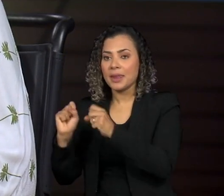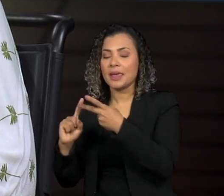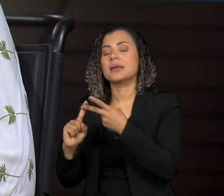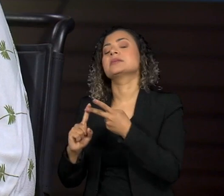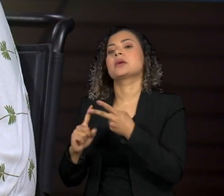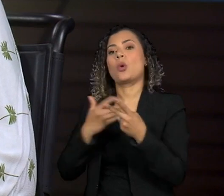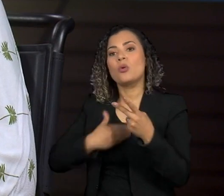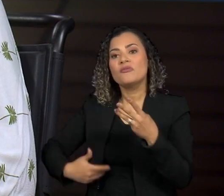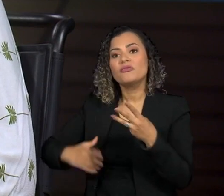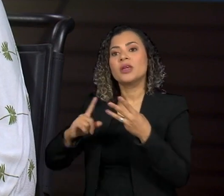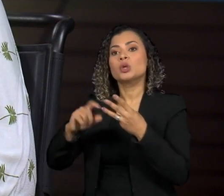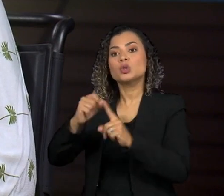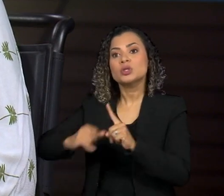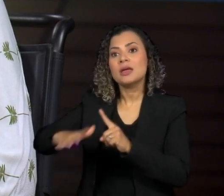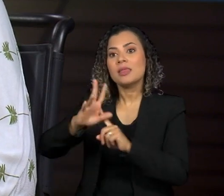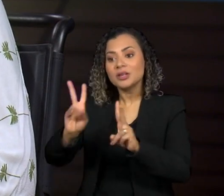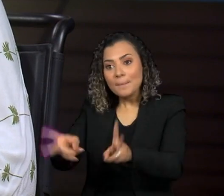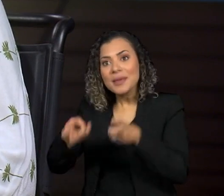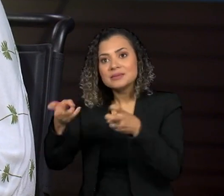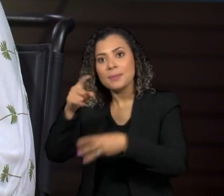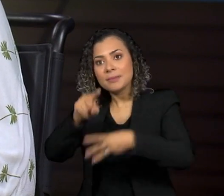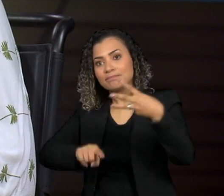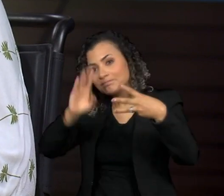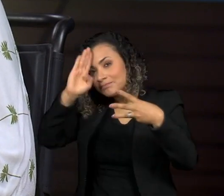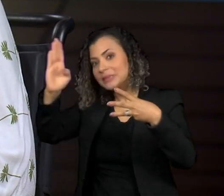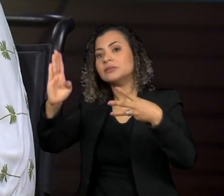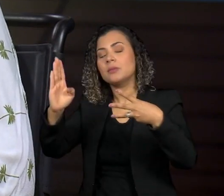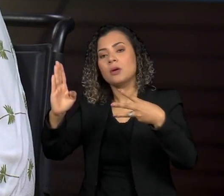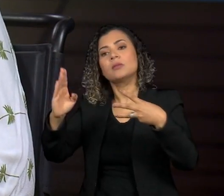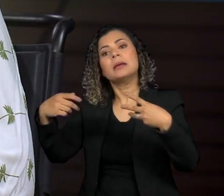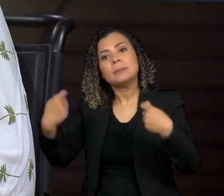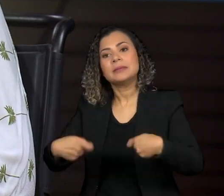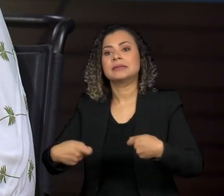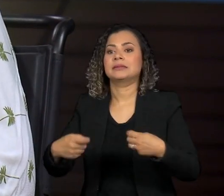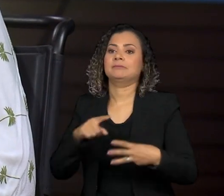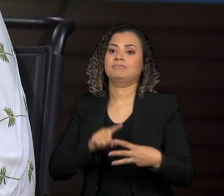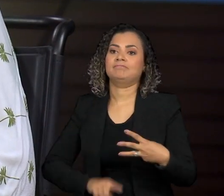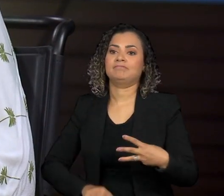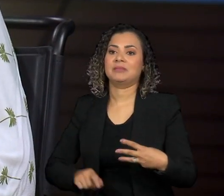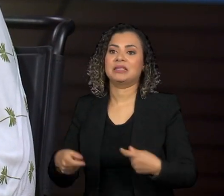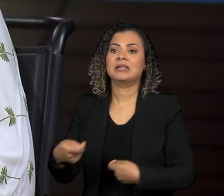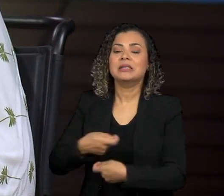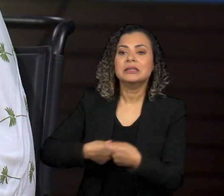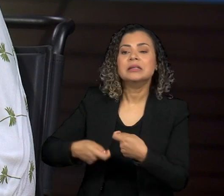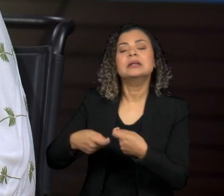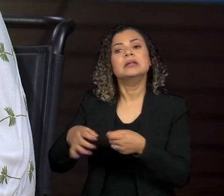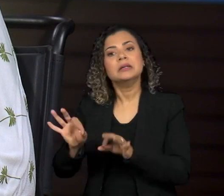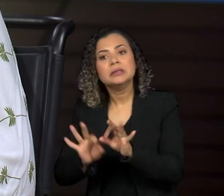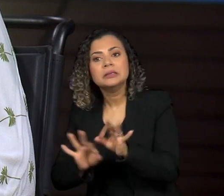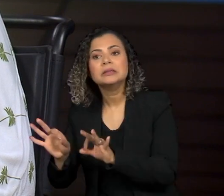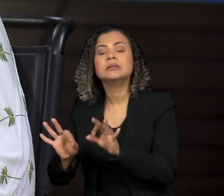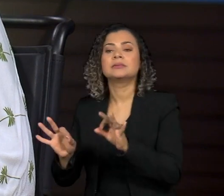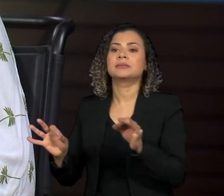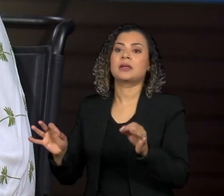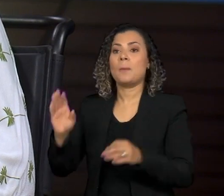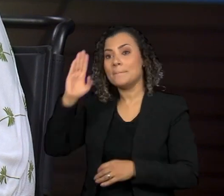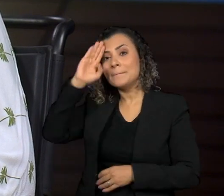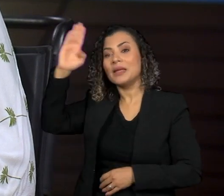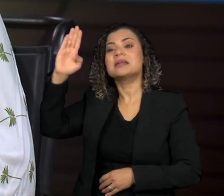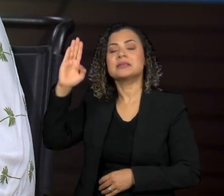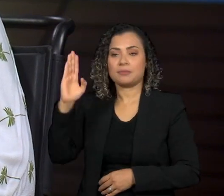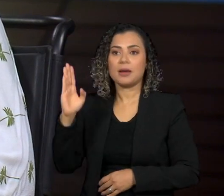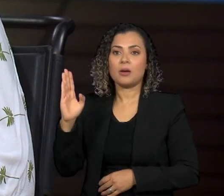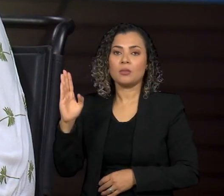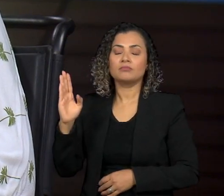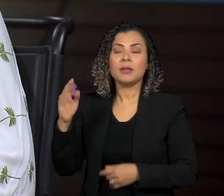né, principalmente, todas as políticas, todas as estratégias, elas vão estar voltadas a isso. Acho que o ponto principal, talvez, que